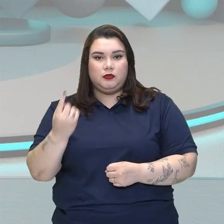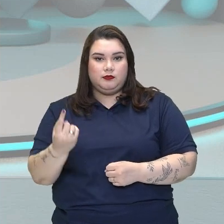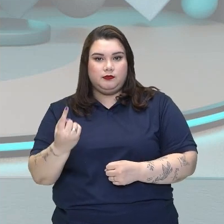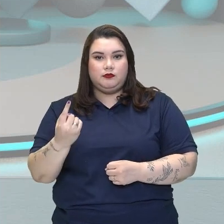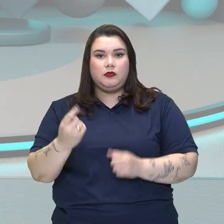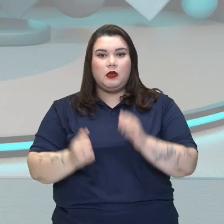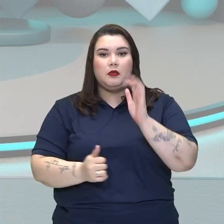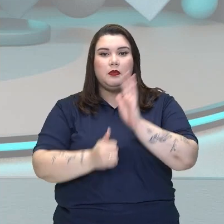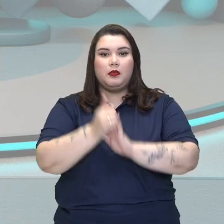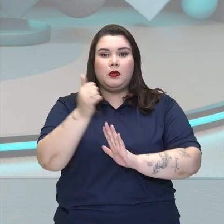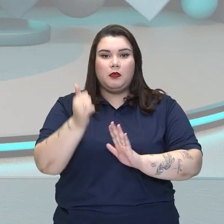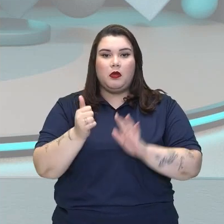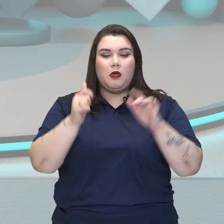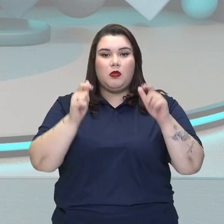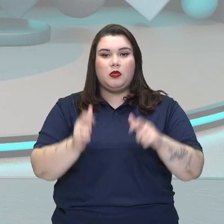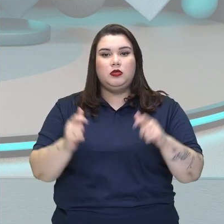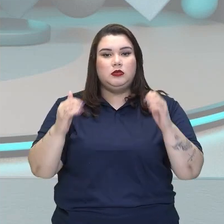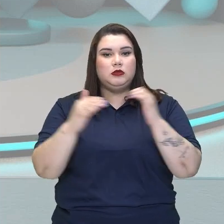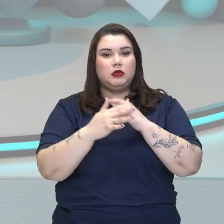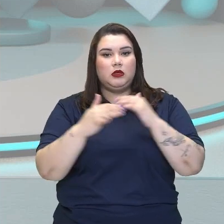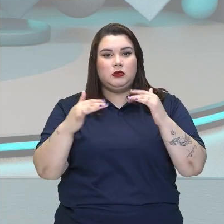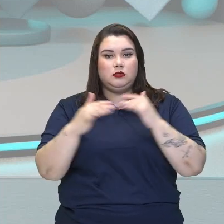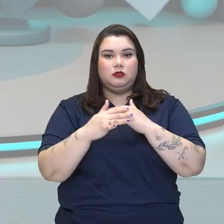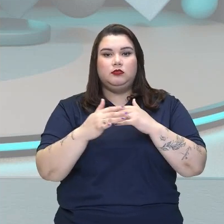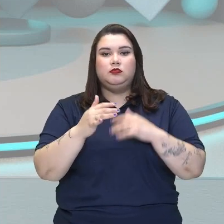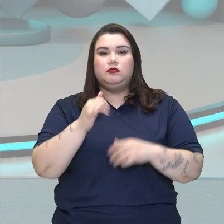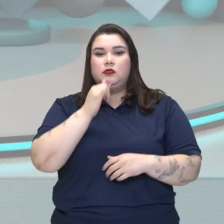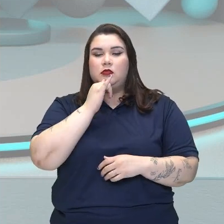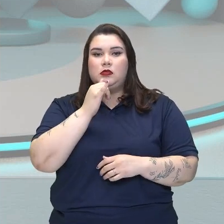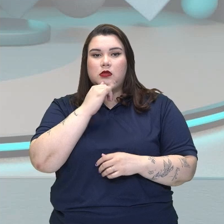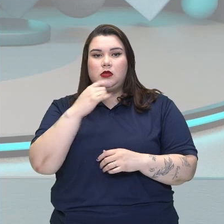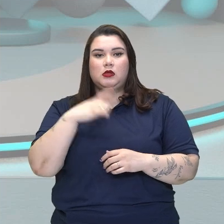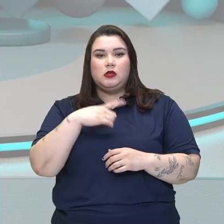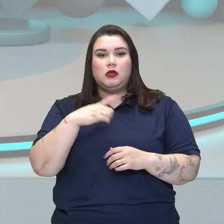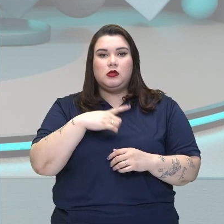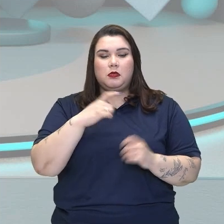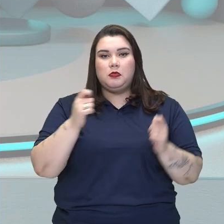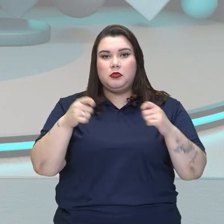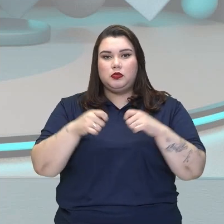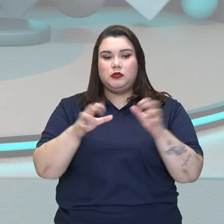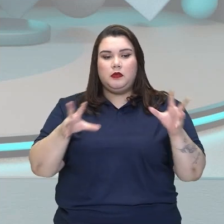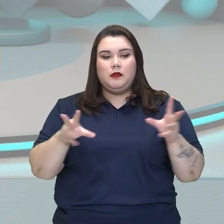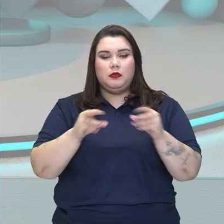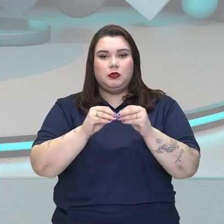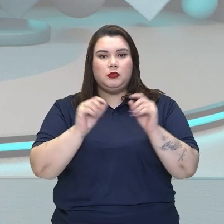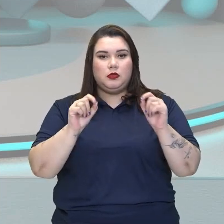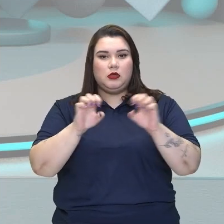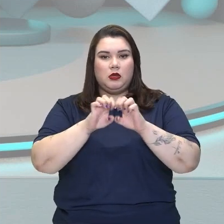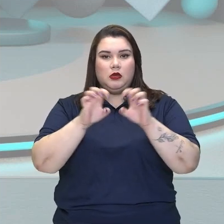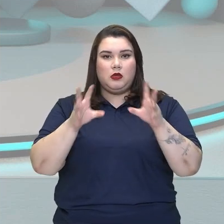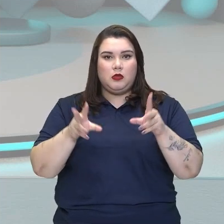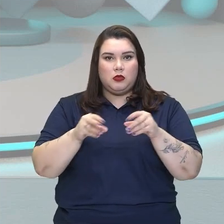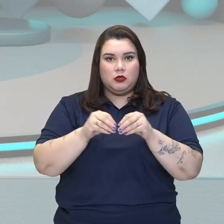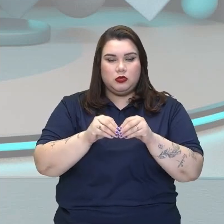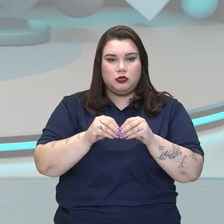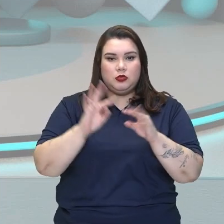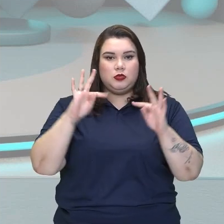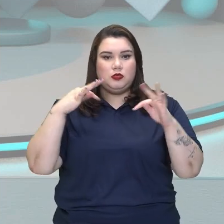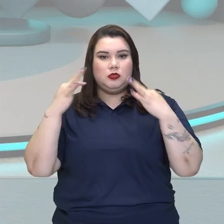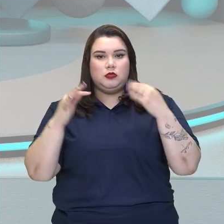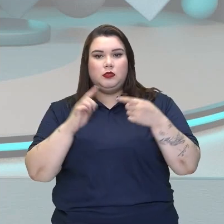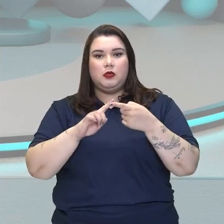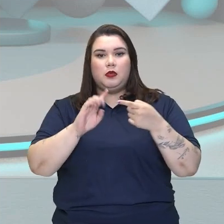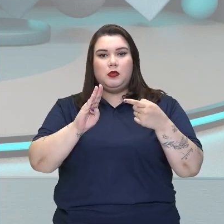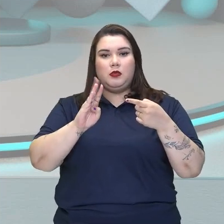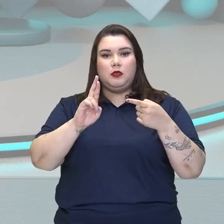primeiras plataformas foram instaladas em cidades de forte potencial de ecoturismo, como quem? Como